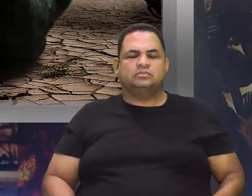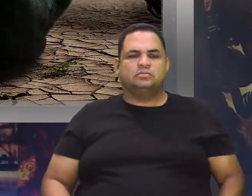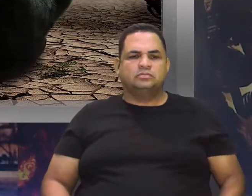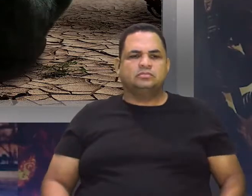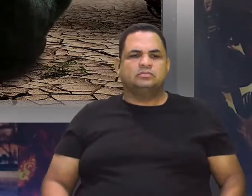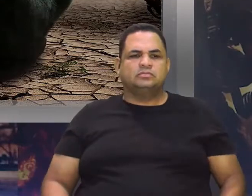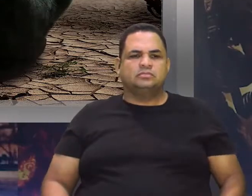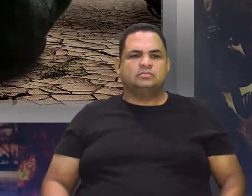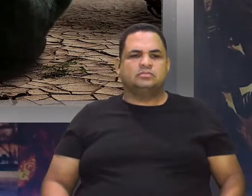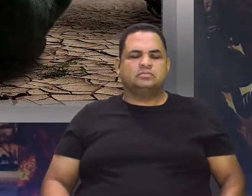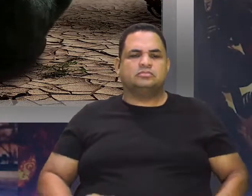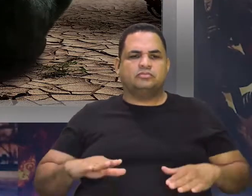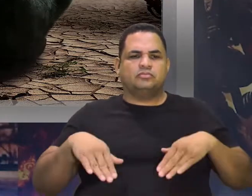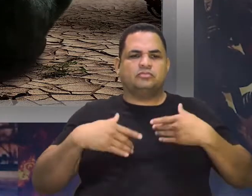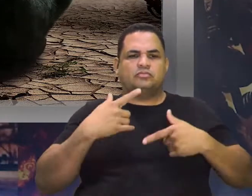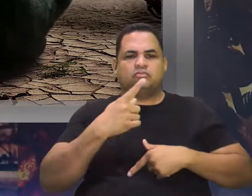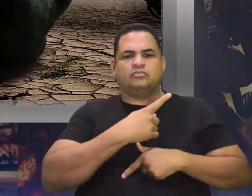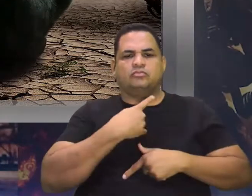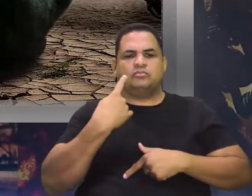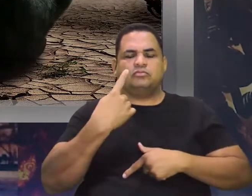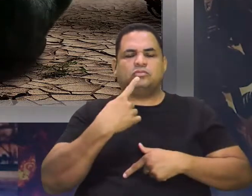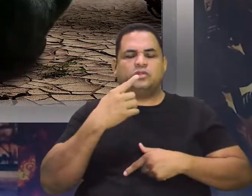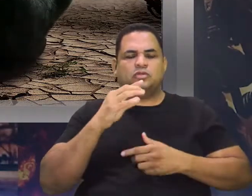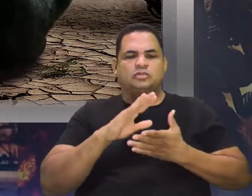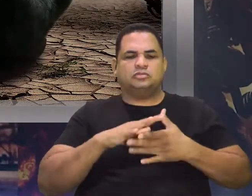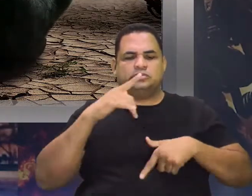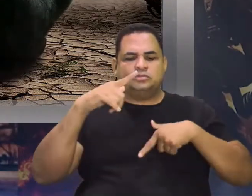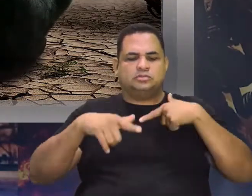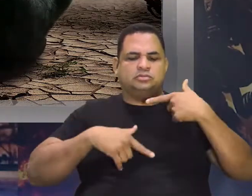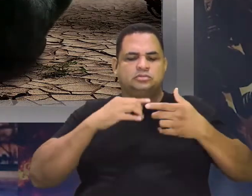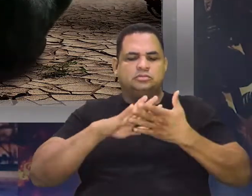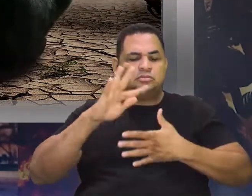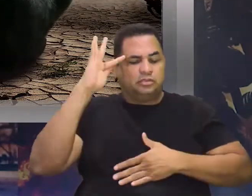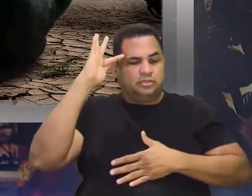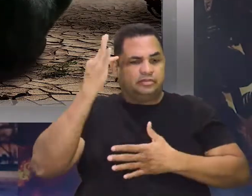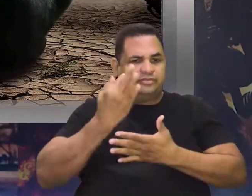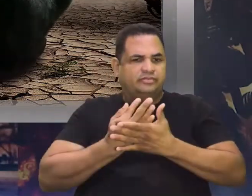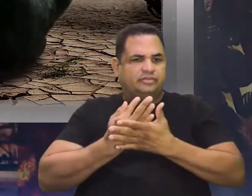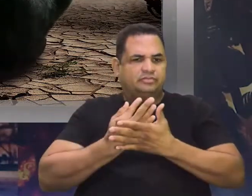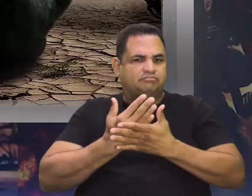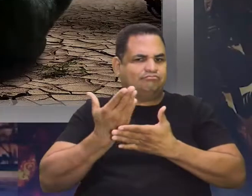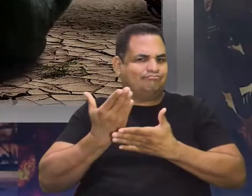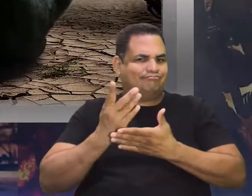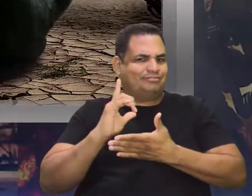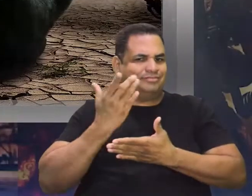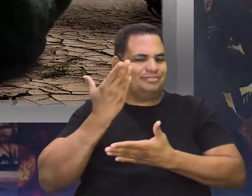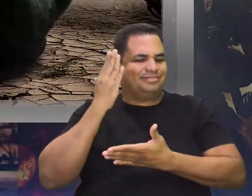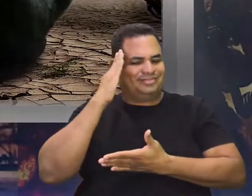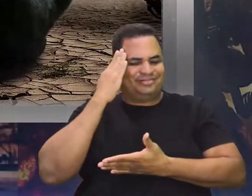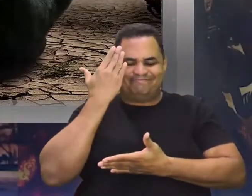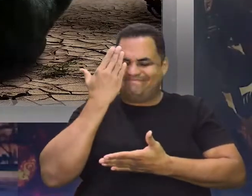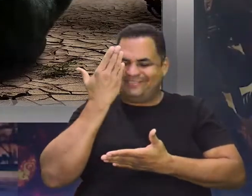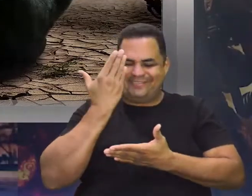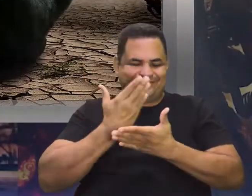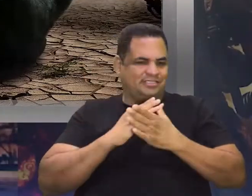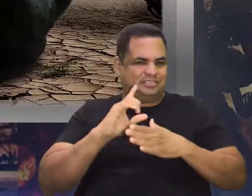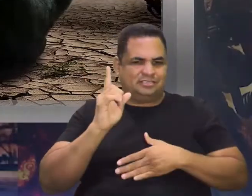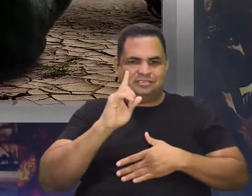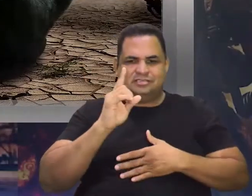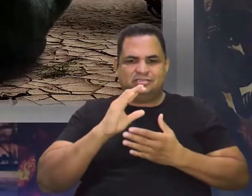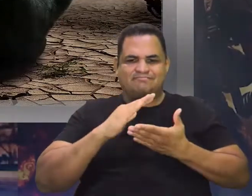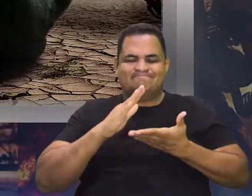Só que quando nós trabalhamos com a fé não acredita em nada dessa evolução, porque não existiu os